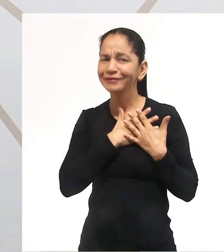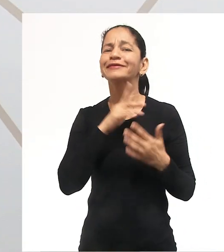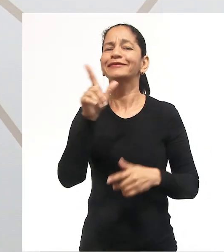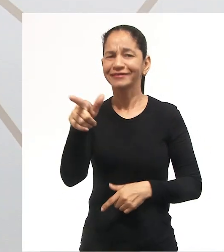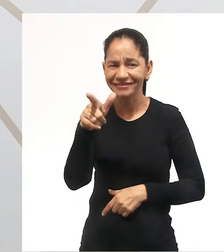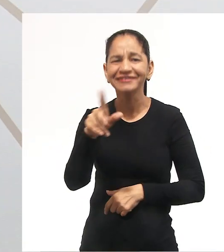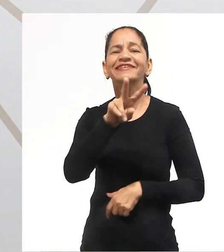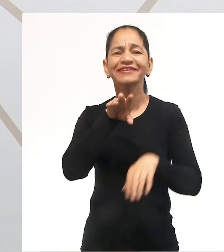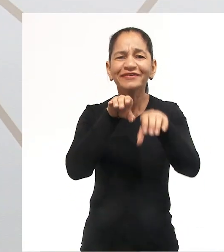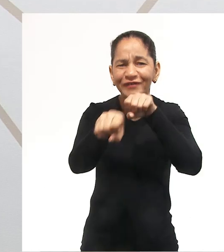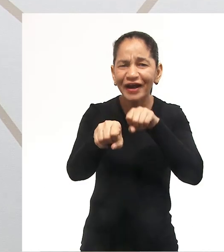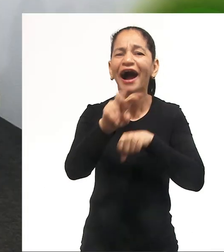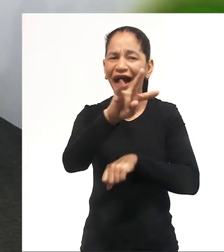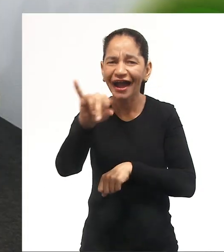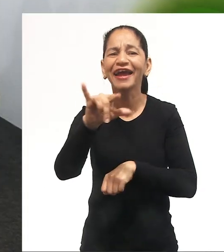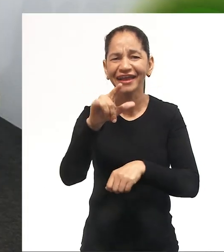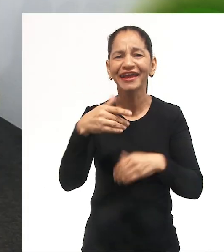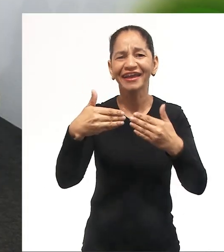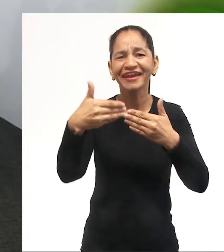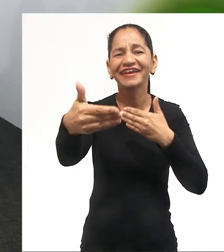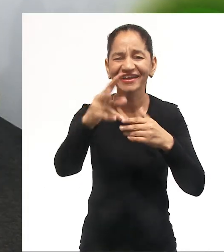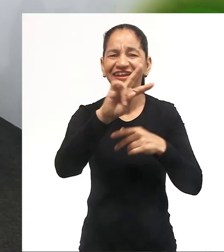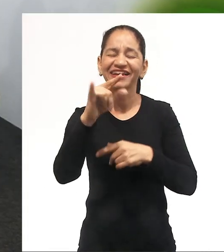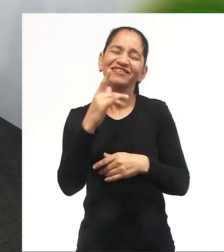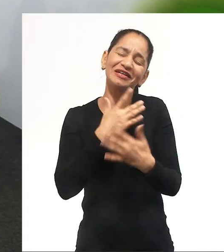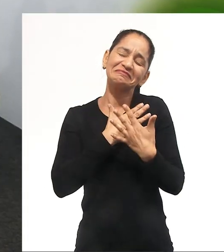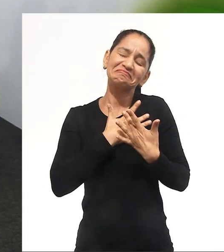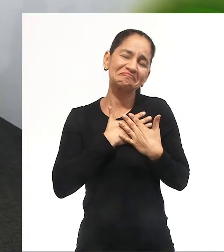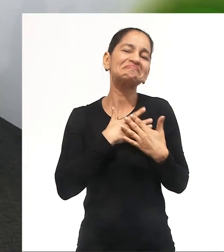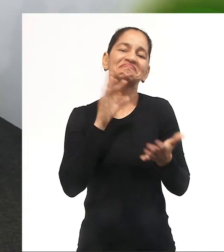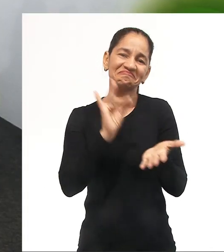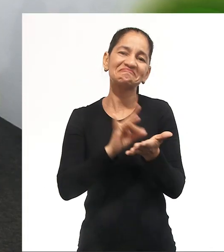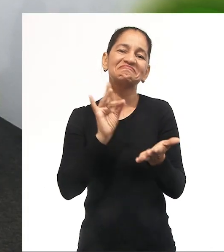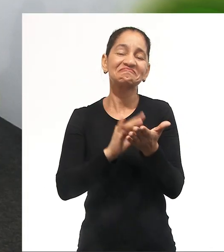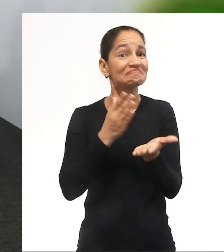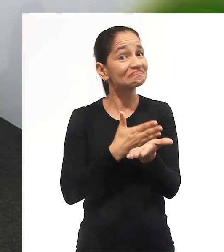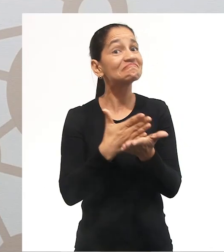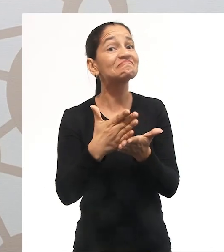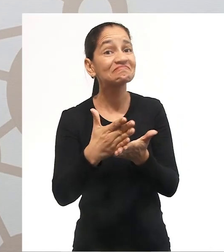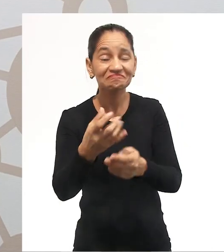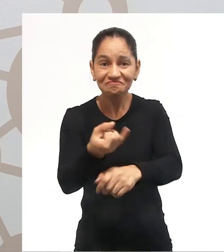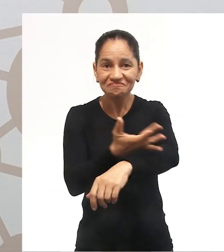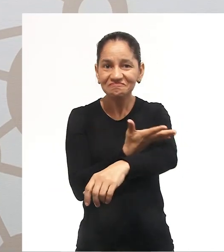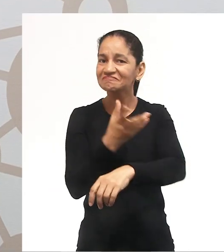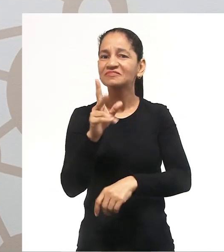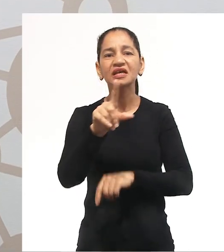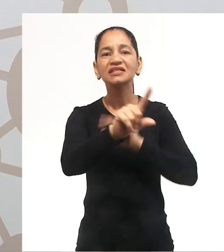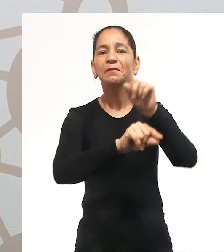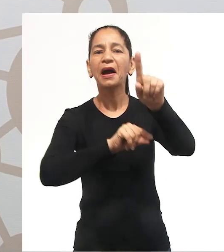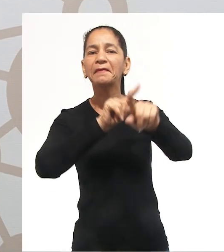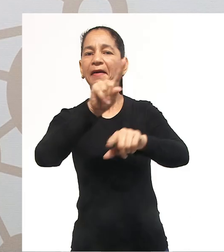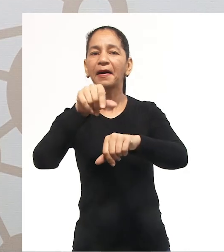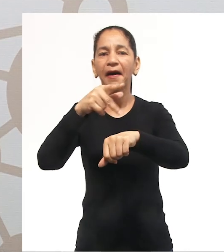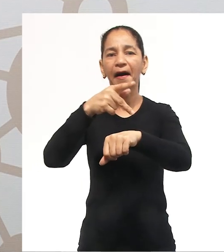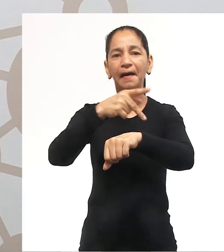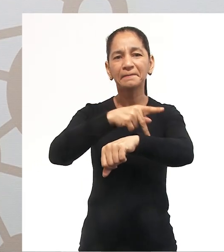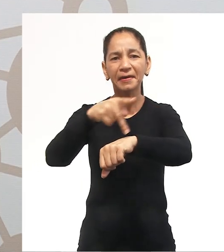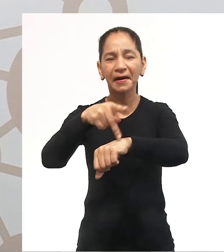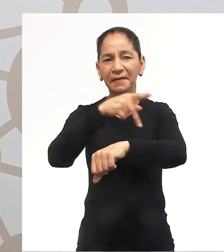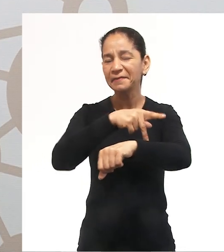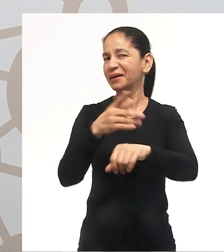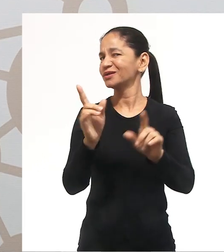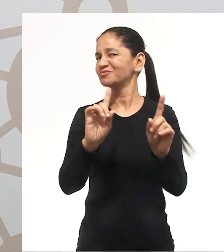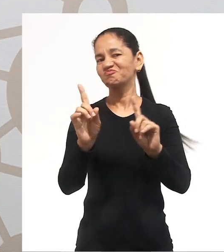com a gente. Então, professora, me apaixonei. Logo no início não foi uma escolha, assim, de curso